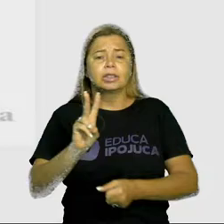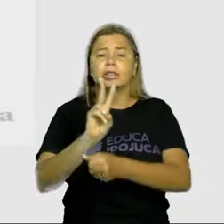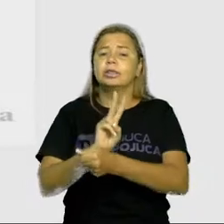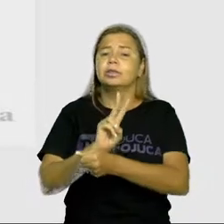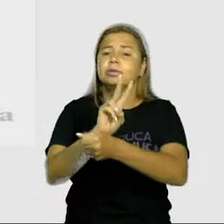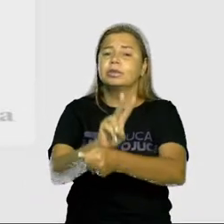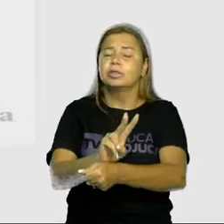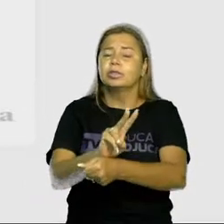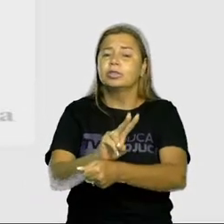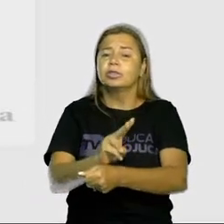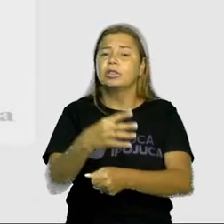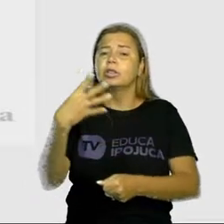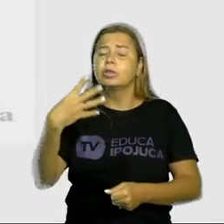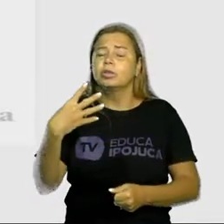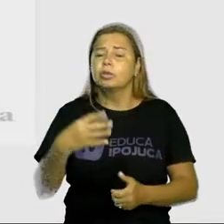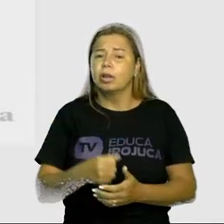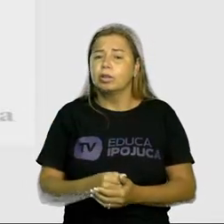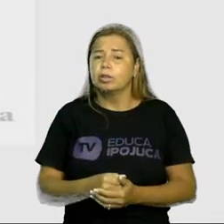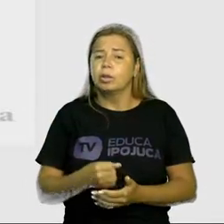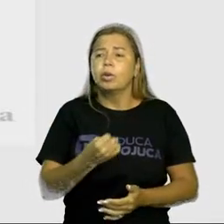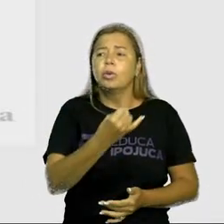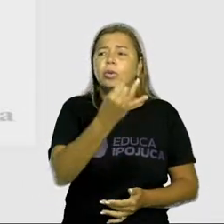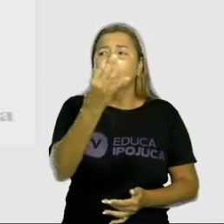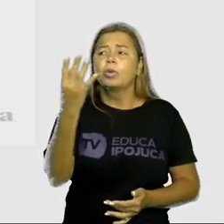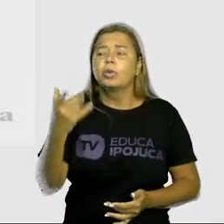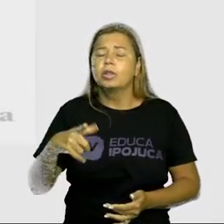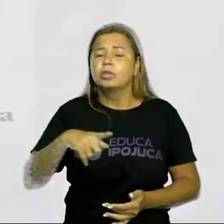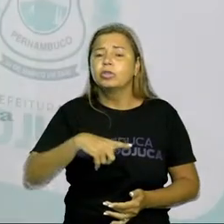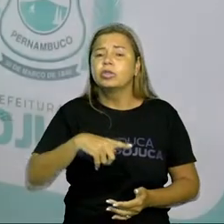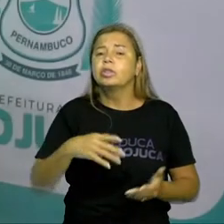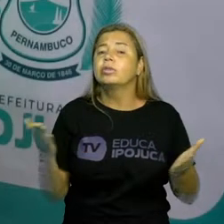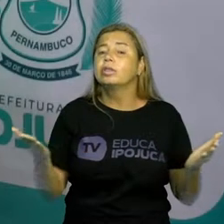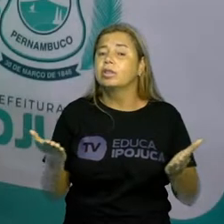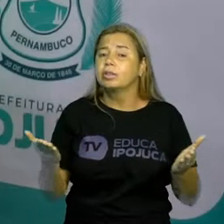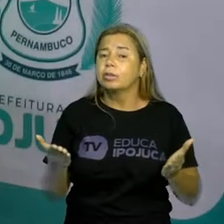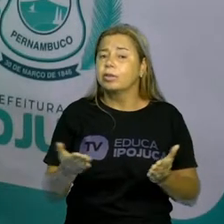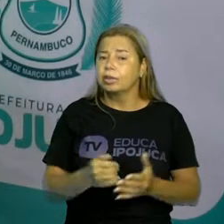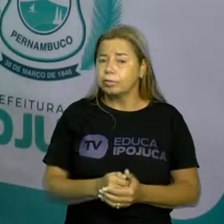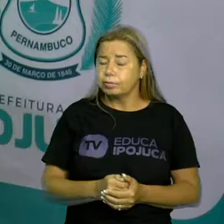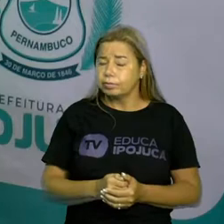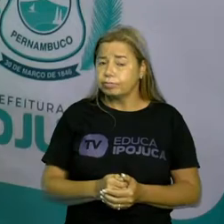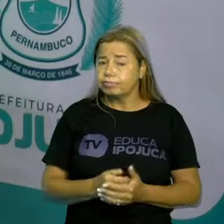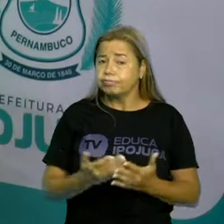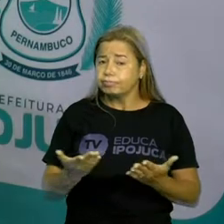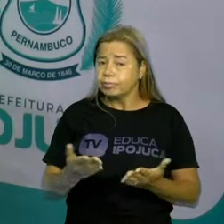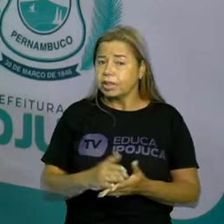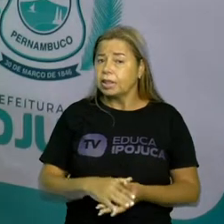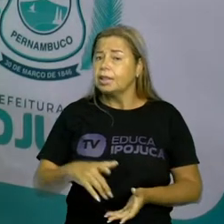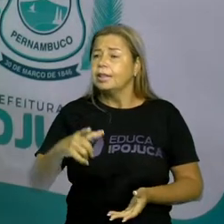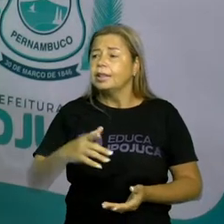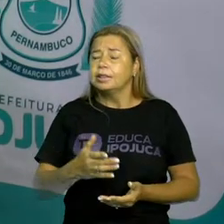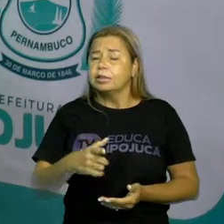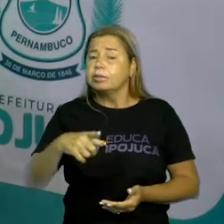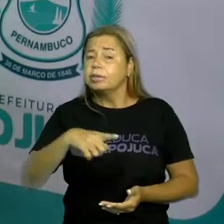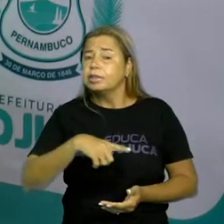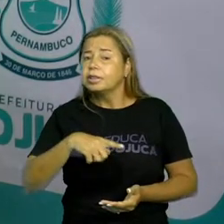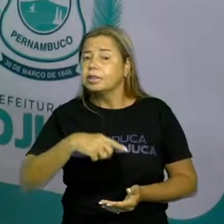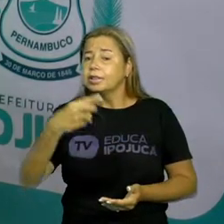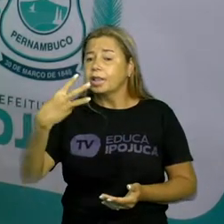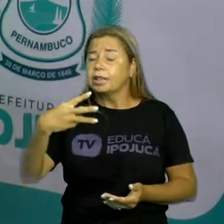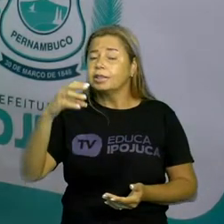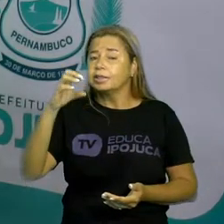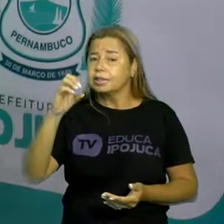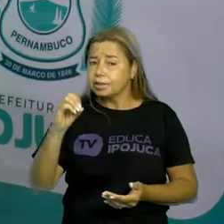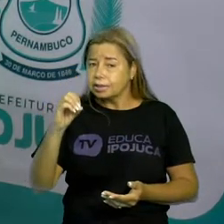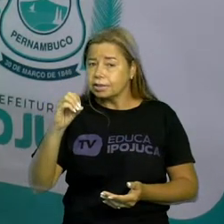4, com quantos eu vou ficar, minha gente? Essa tia vai deixar para vocês, tá? Se era 30, tirou 4, ela